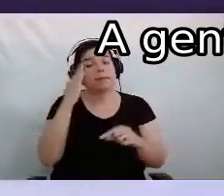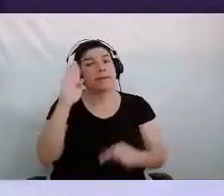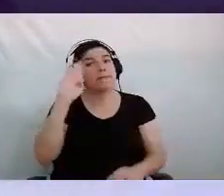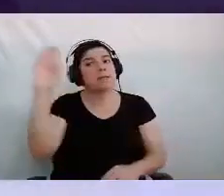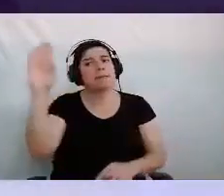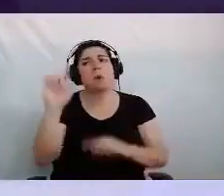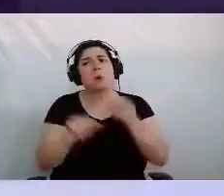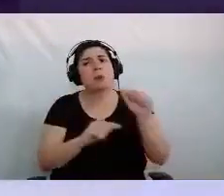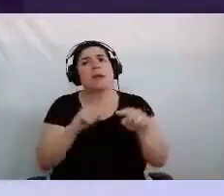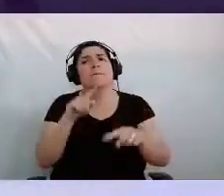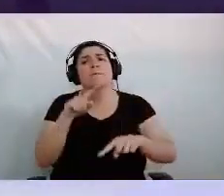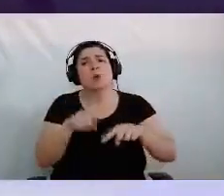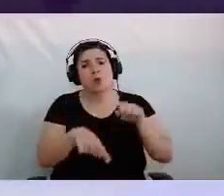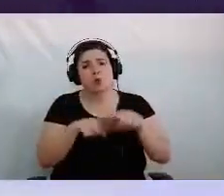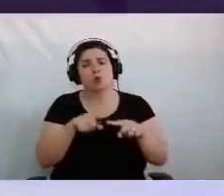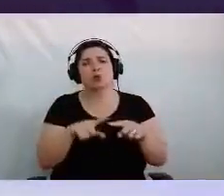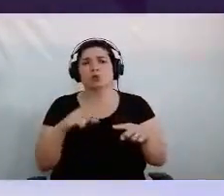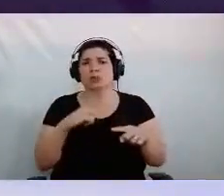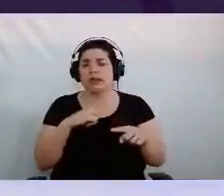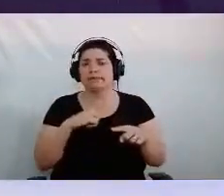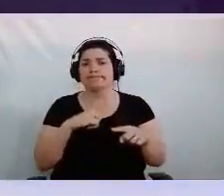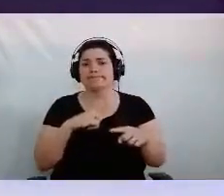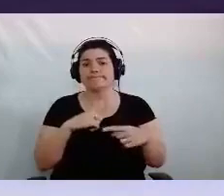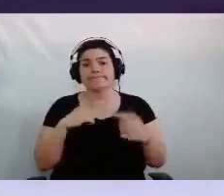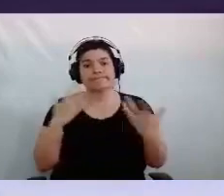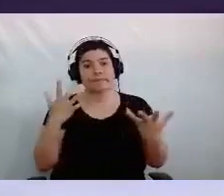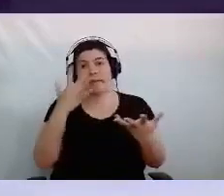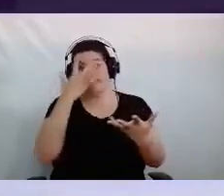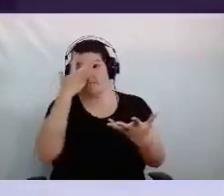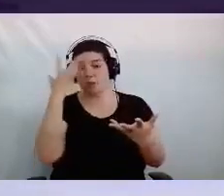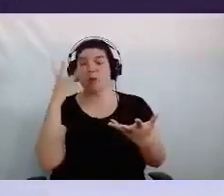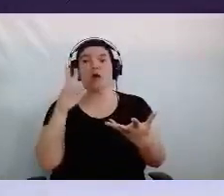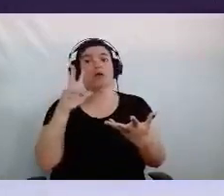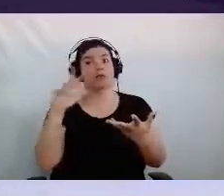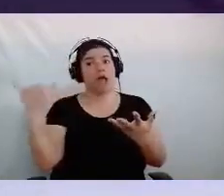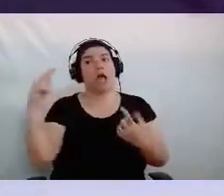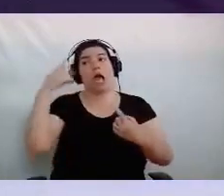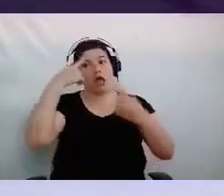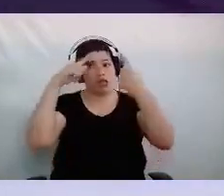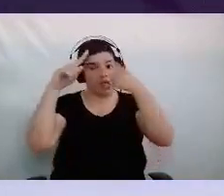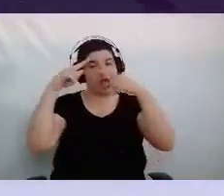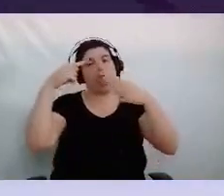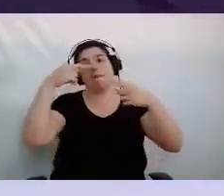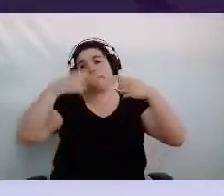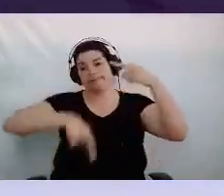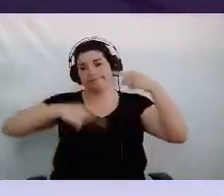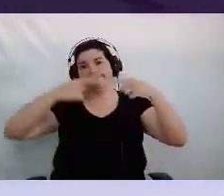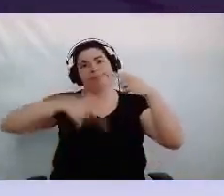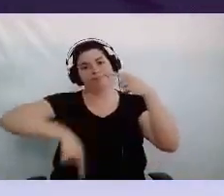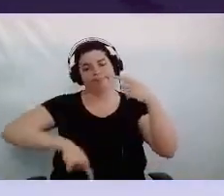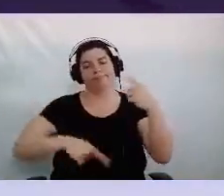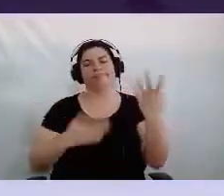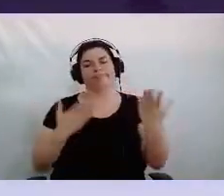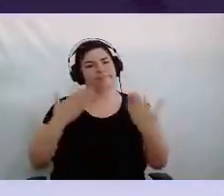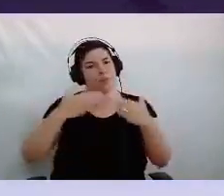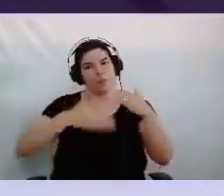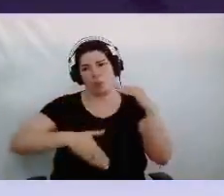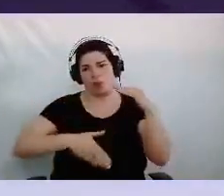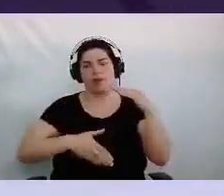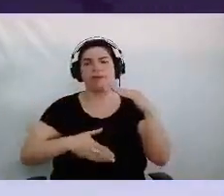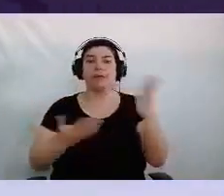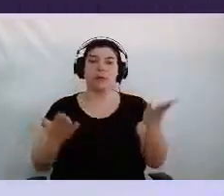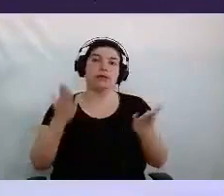produto. Afinal de contas, em algum momento, as pessoas vão divergir das ideias. Estabelecer essas regras de cara vai ajudar a